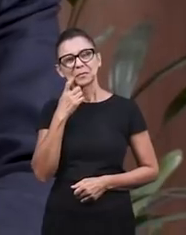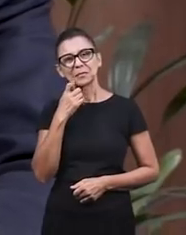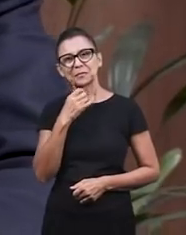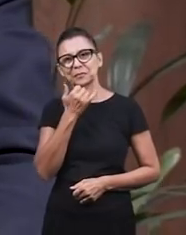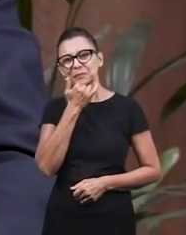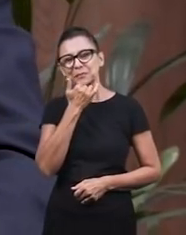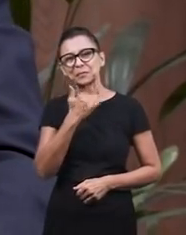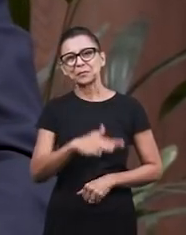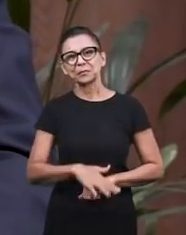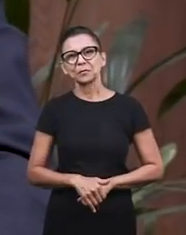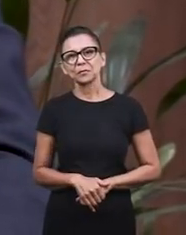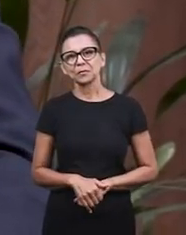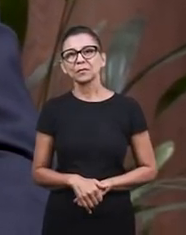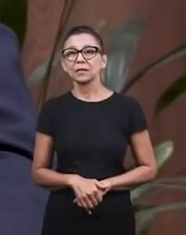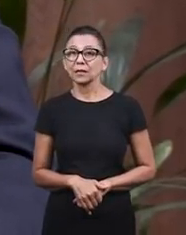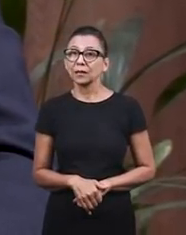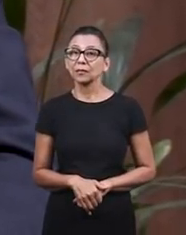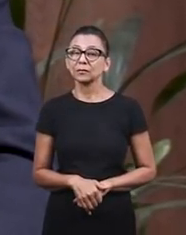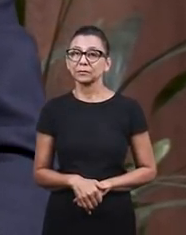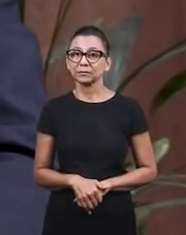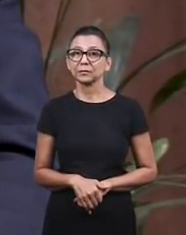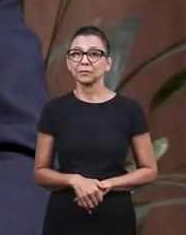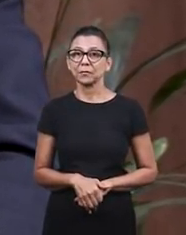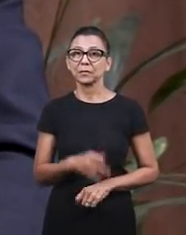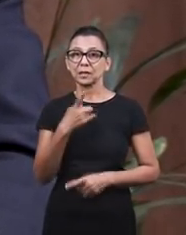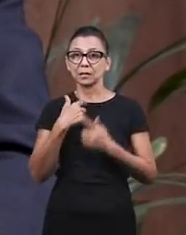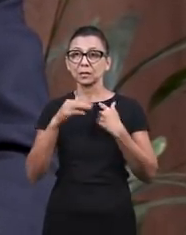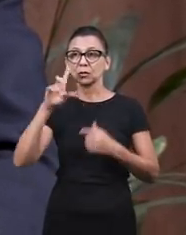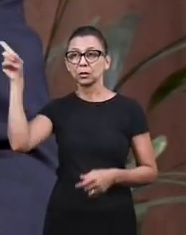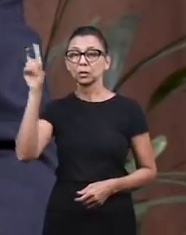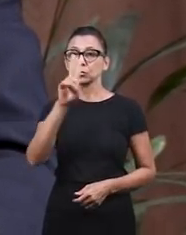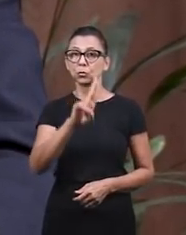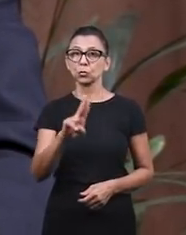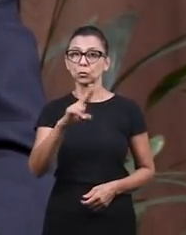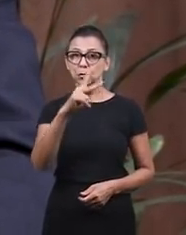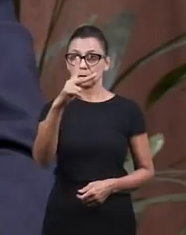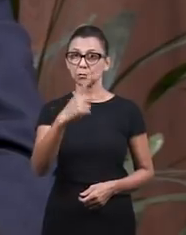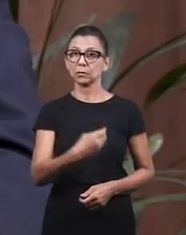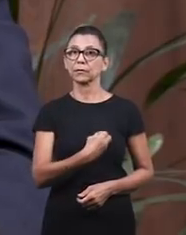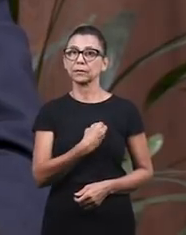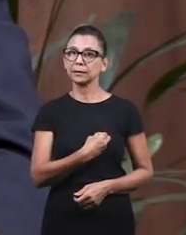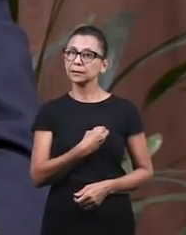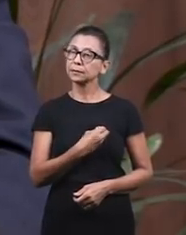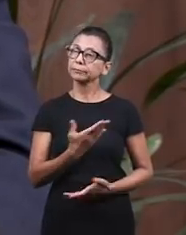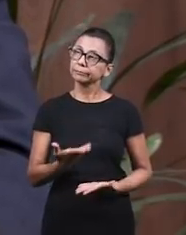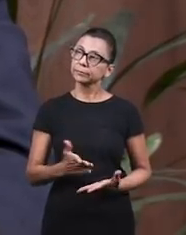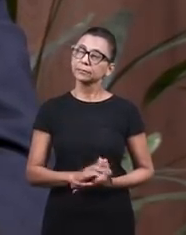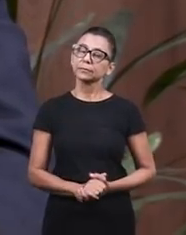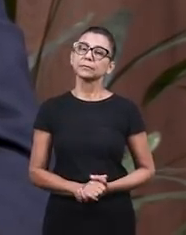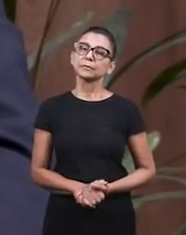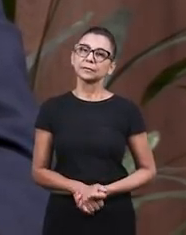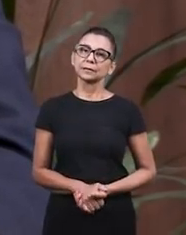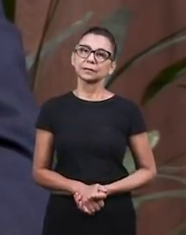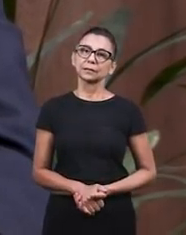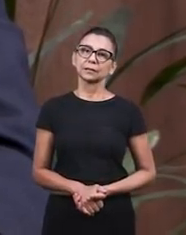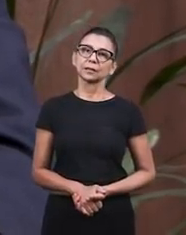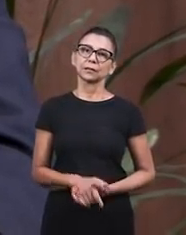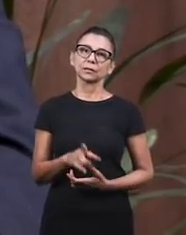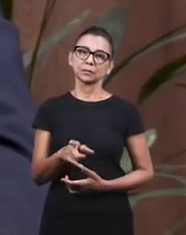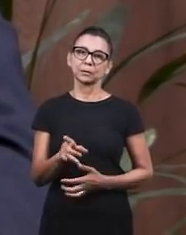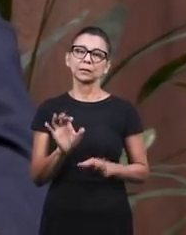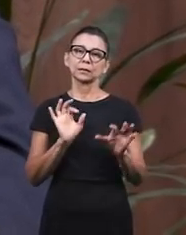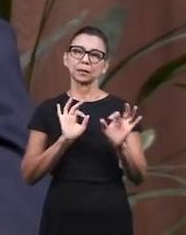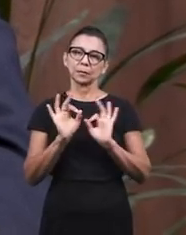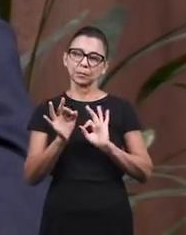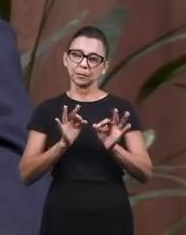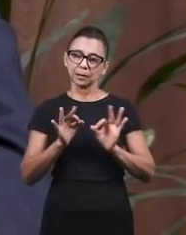quem quer ser usado por Deus tem de saber disso. O Espírito Santo, na vida do servo de Deus, você vai viver sendo servo, né?